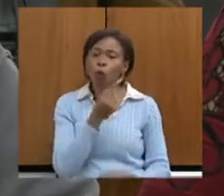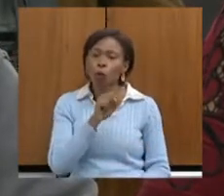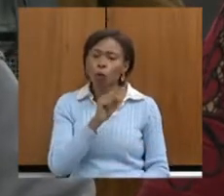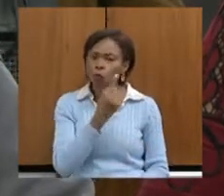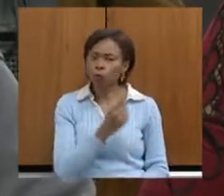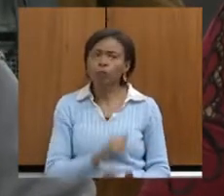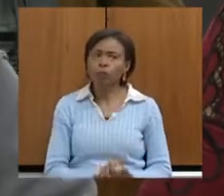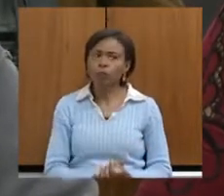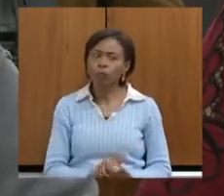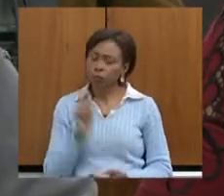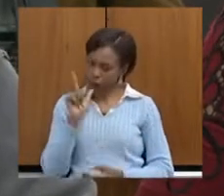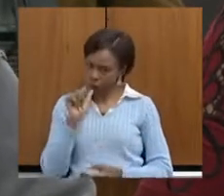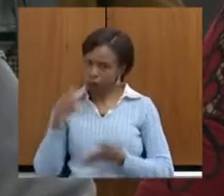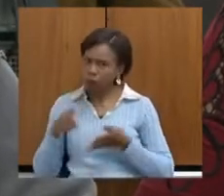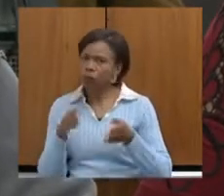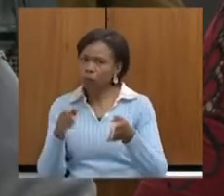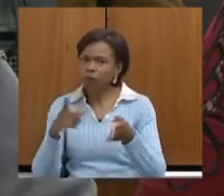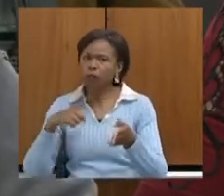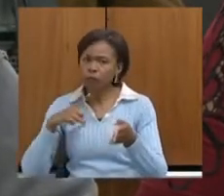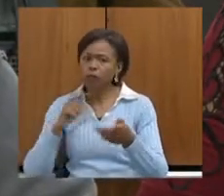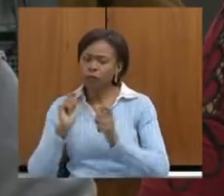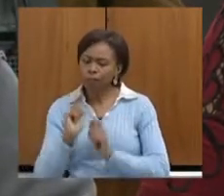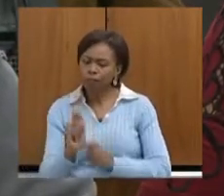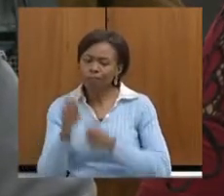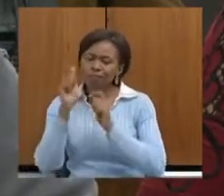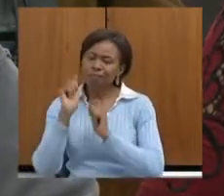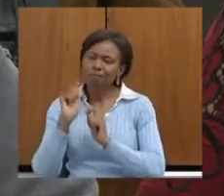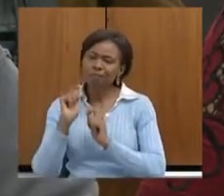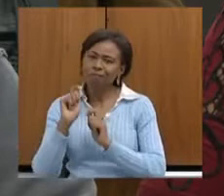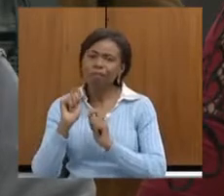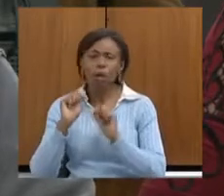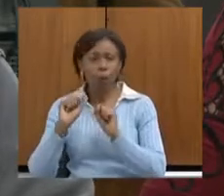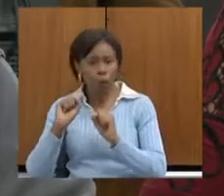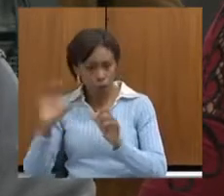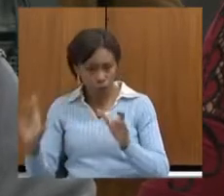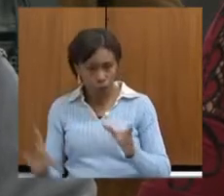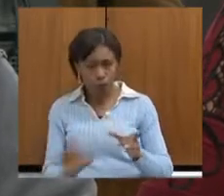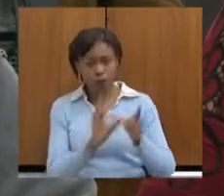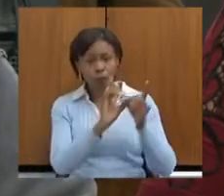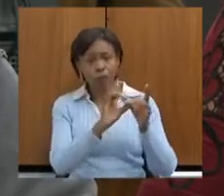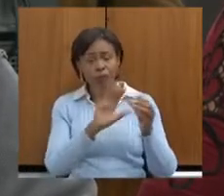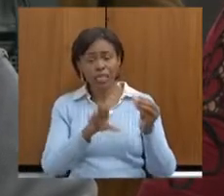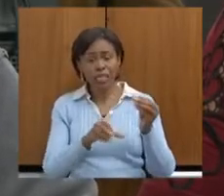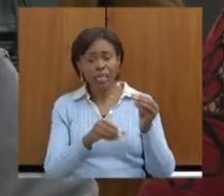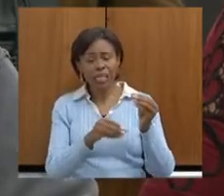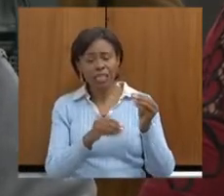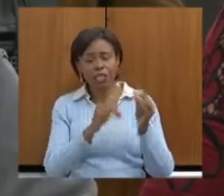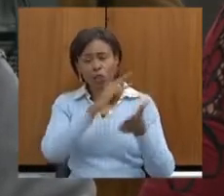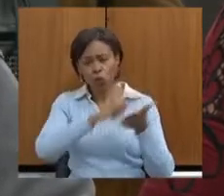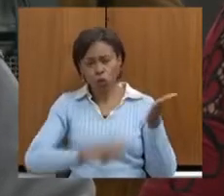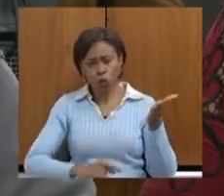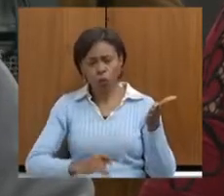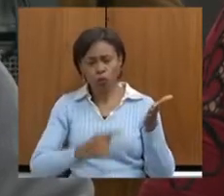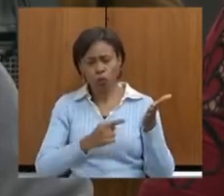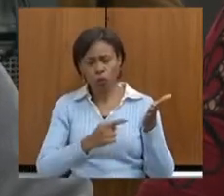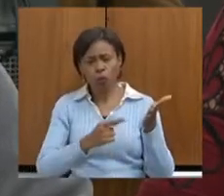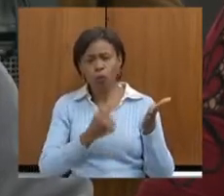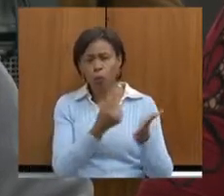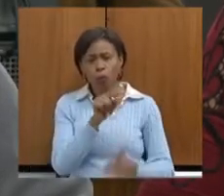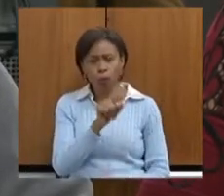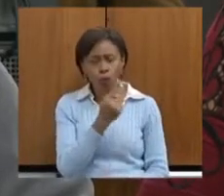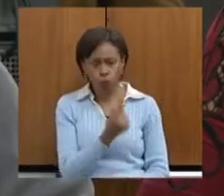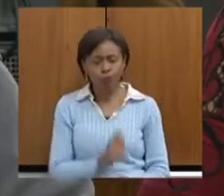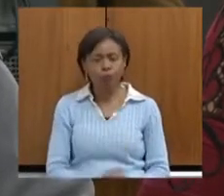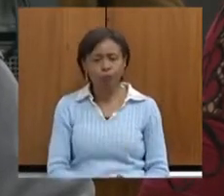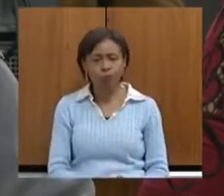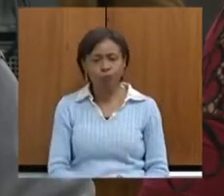do anexo. Um né ter só aquela fosse eu tinha o Rio é o pescado time a pequena